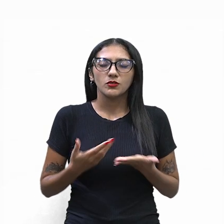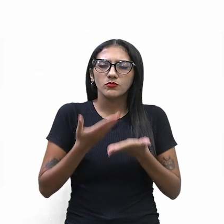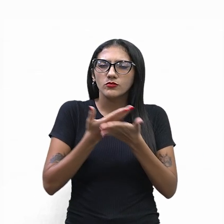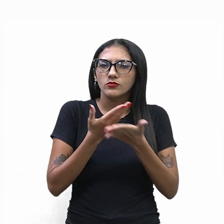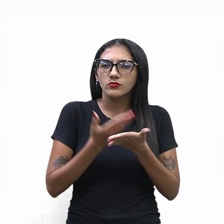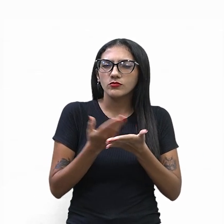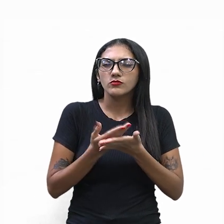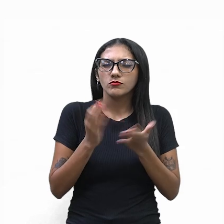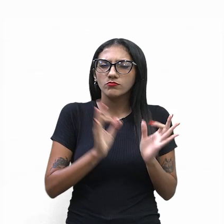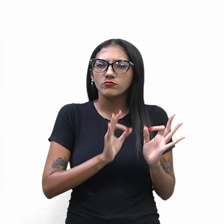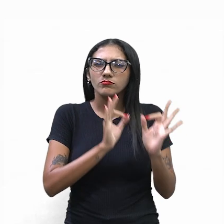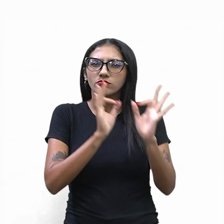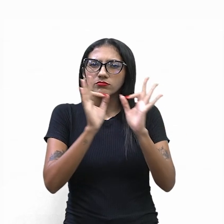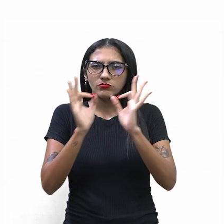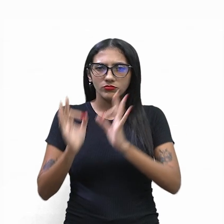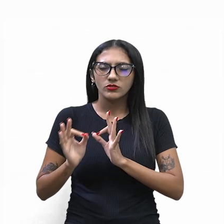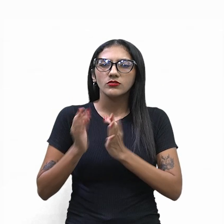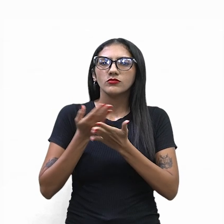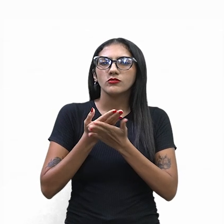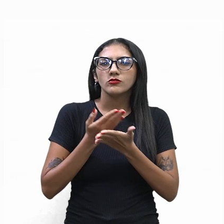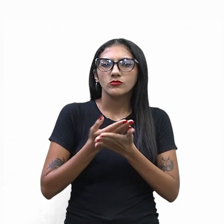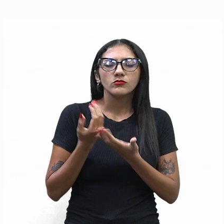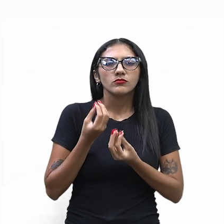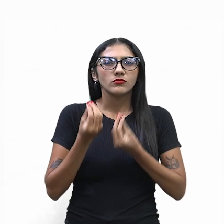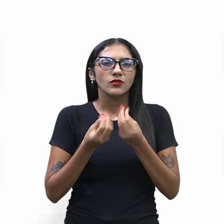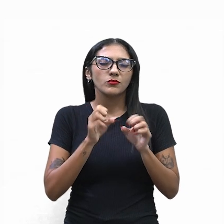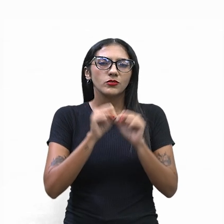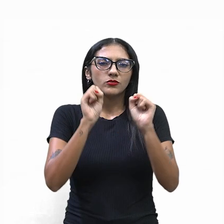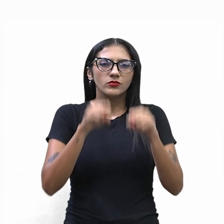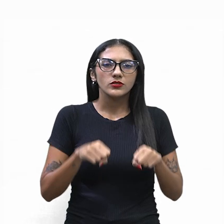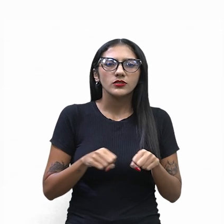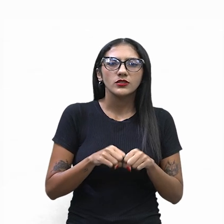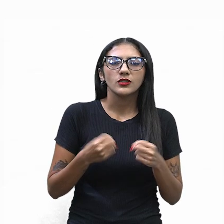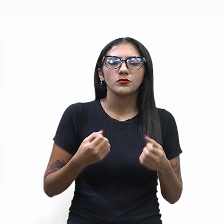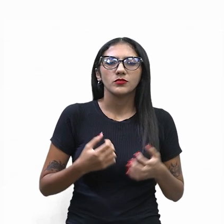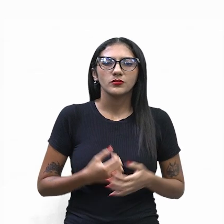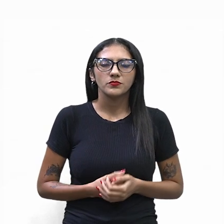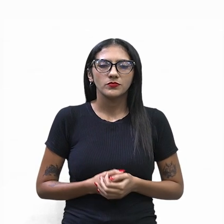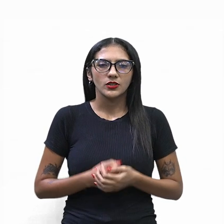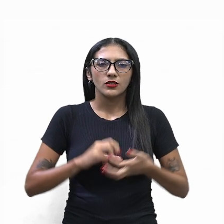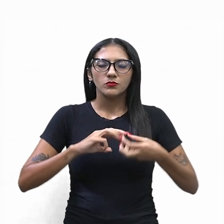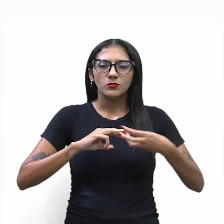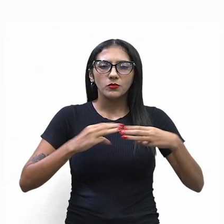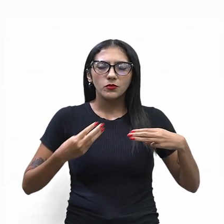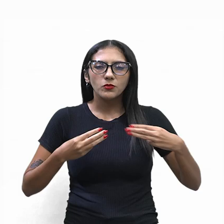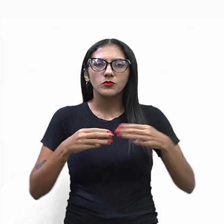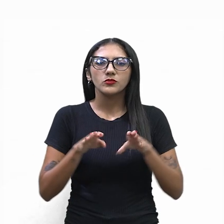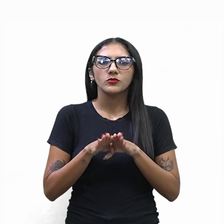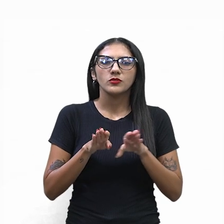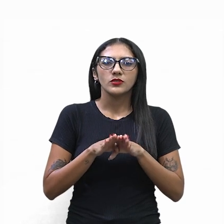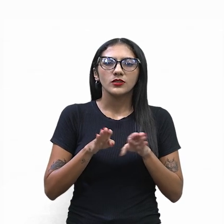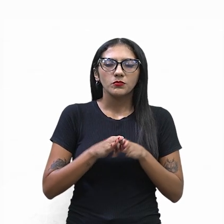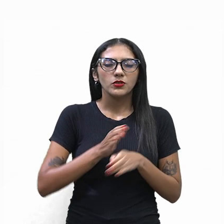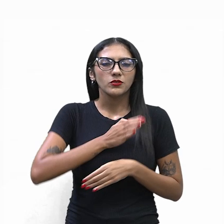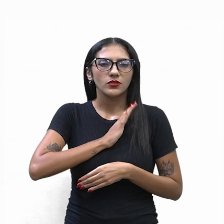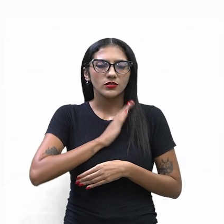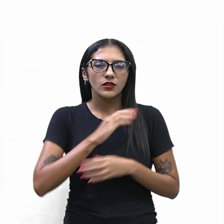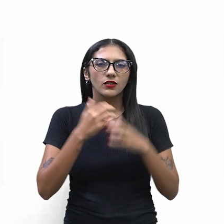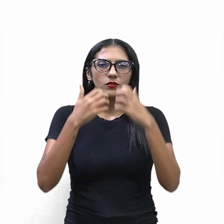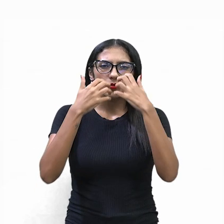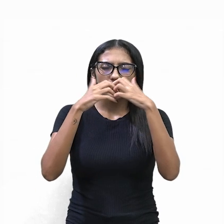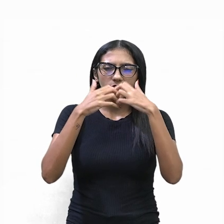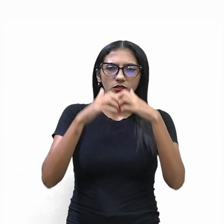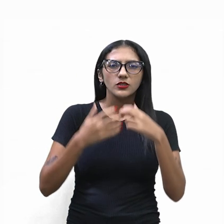sistemas ao longo dessa unidade, como o sistema cardiovascular, o sistema excretor, o sistema também,